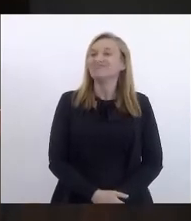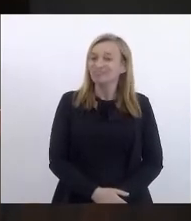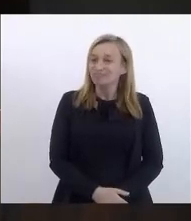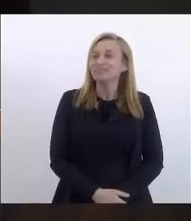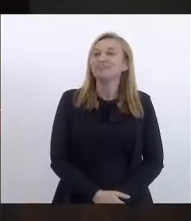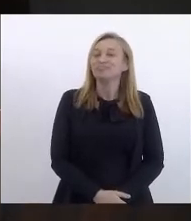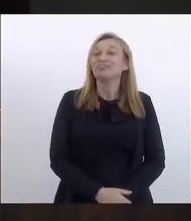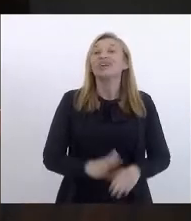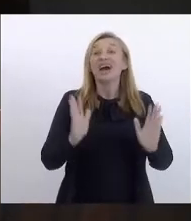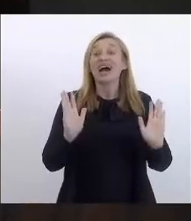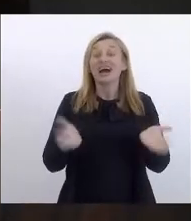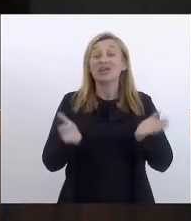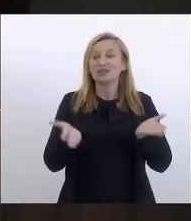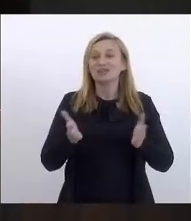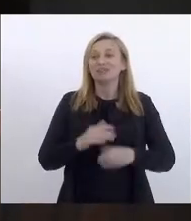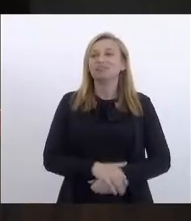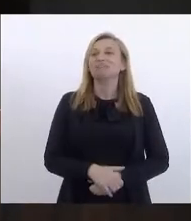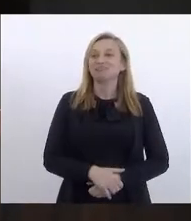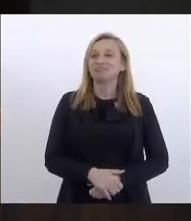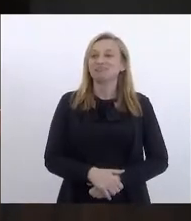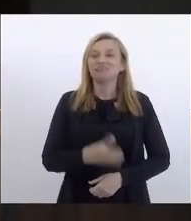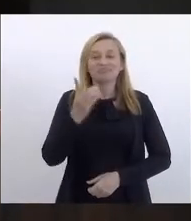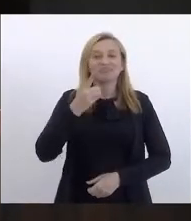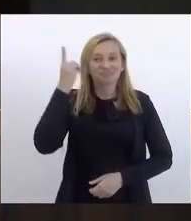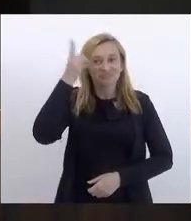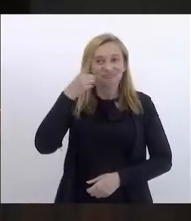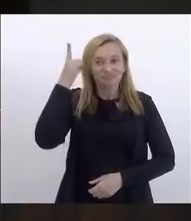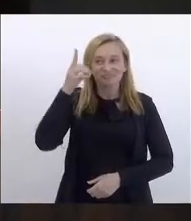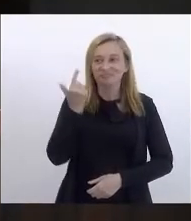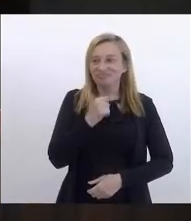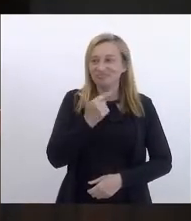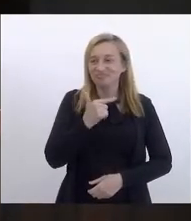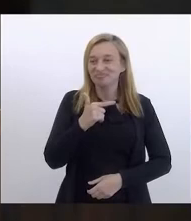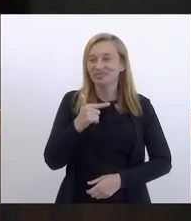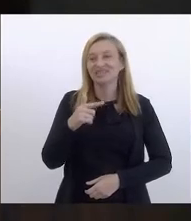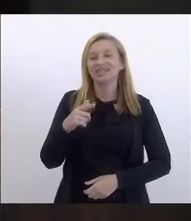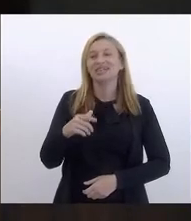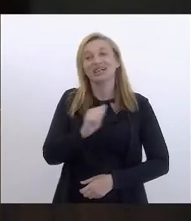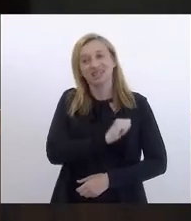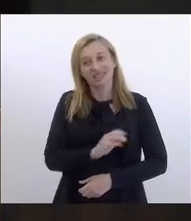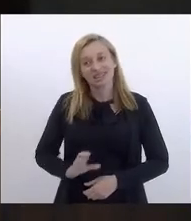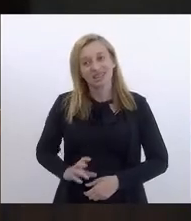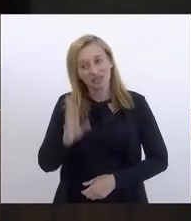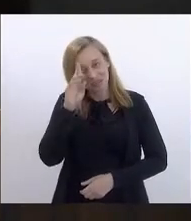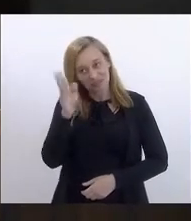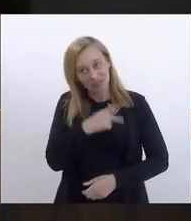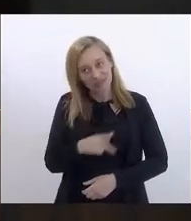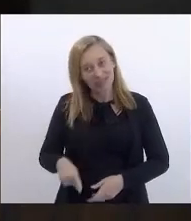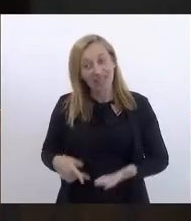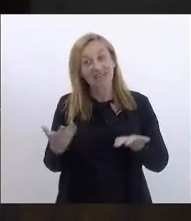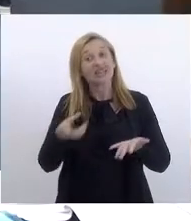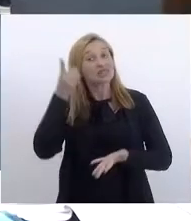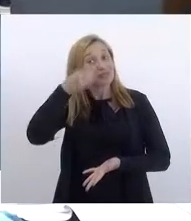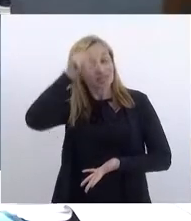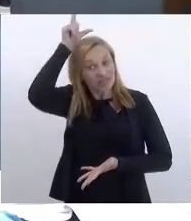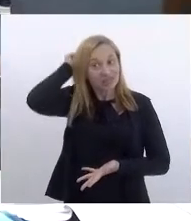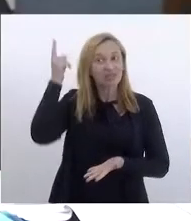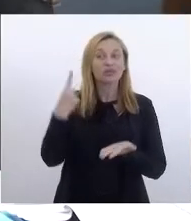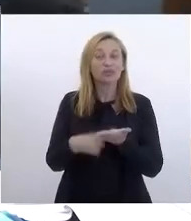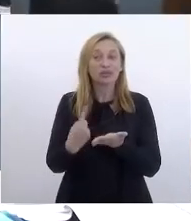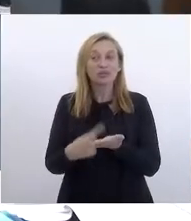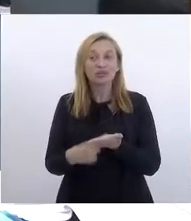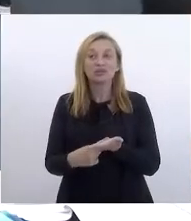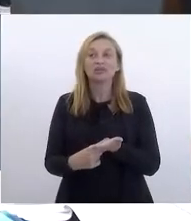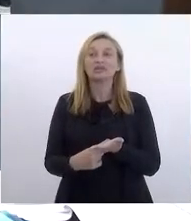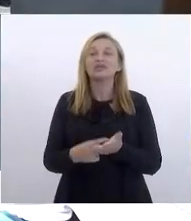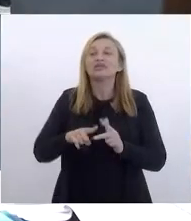agora vamos deputado deputado deputado André Sileno presidente o deputado Luiz Paulo concordou com a manutenção declarar